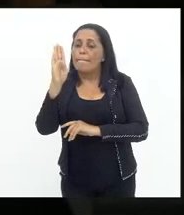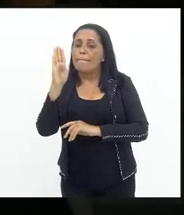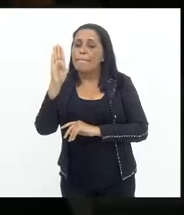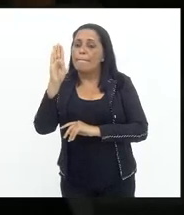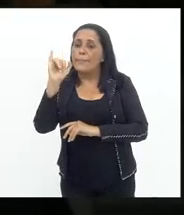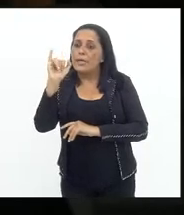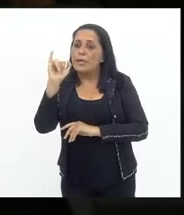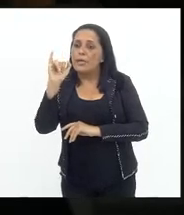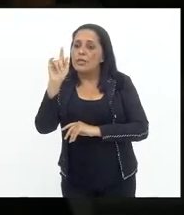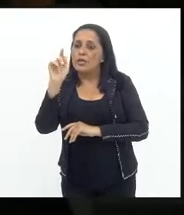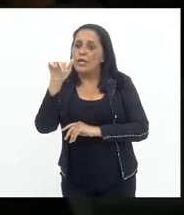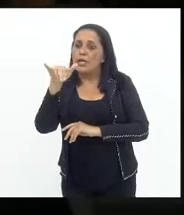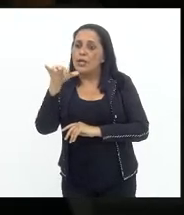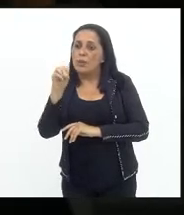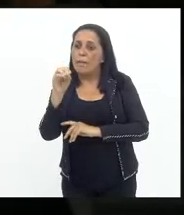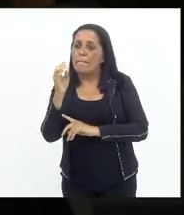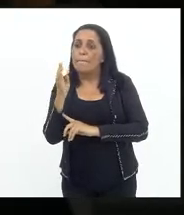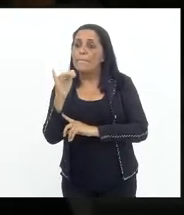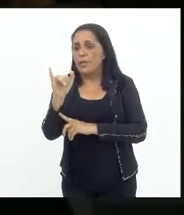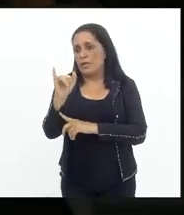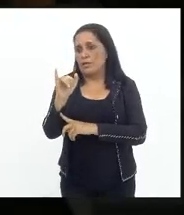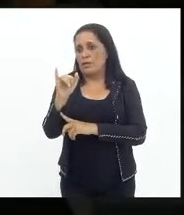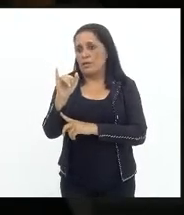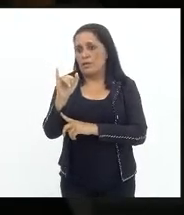bigêneros, bissexuais,